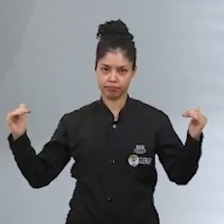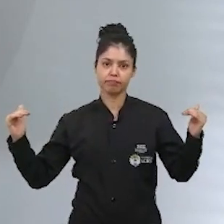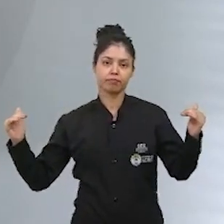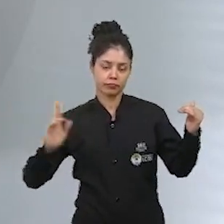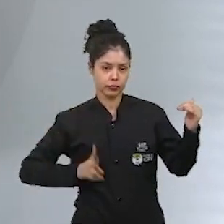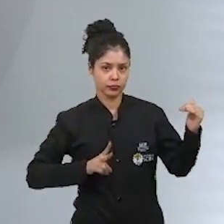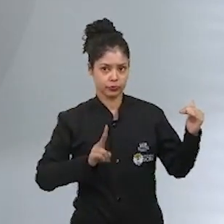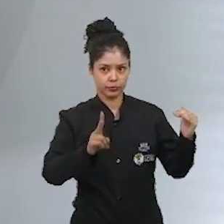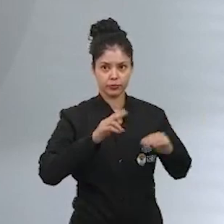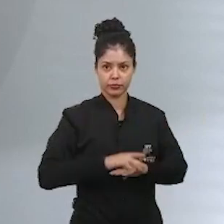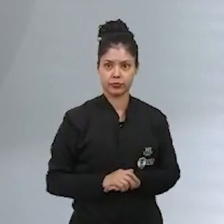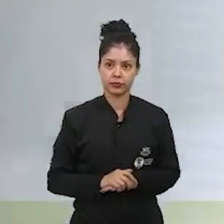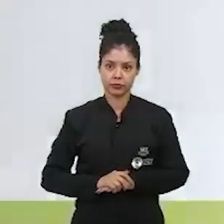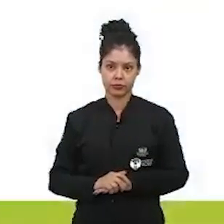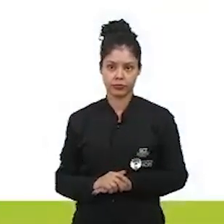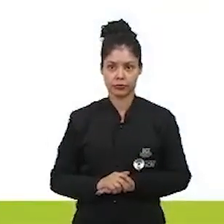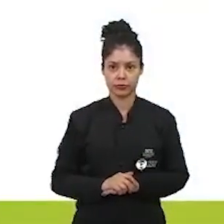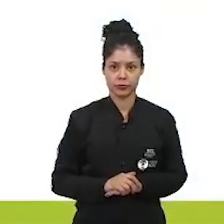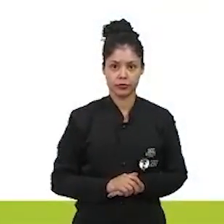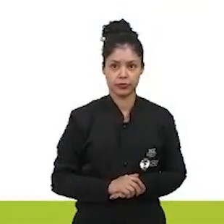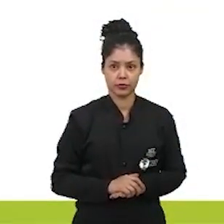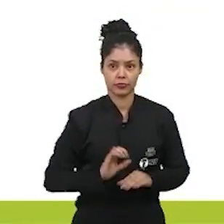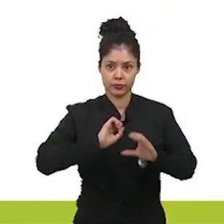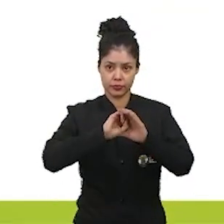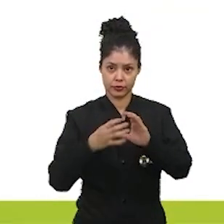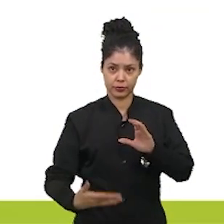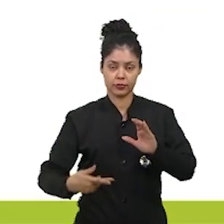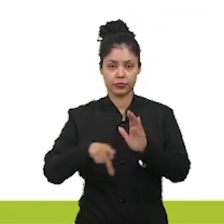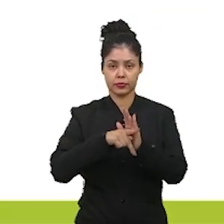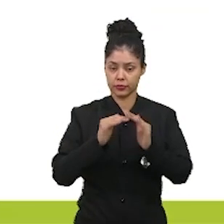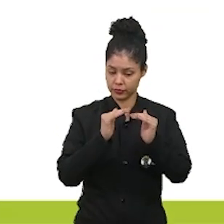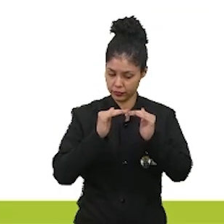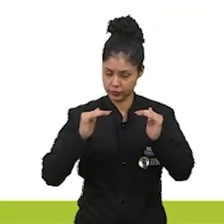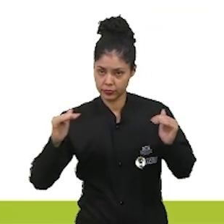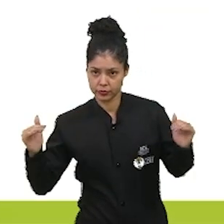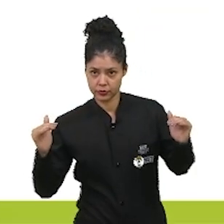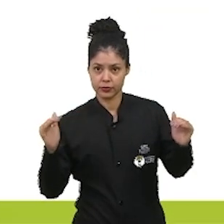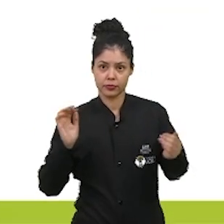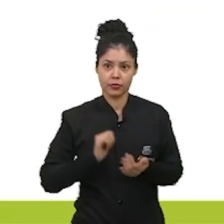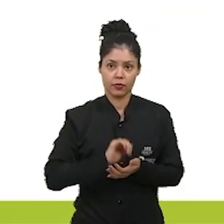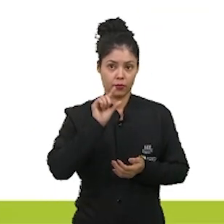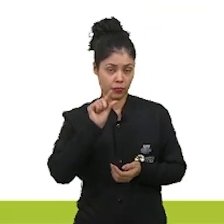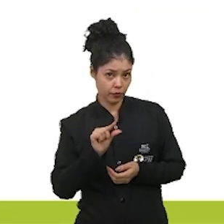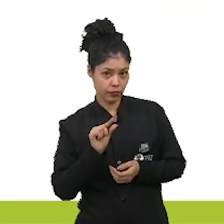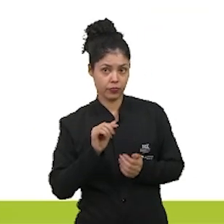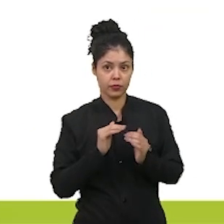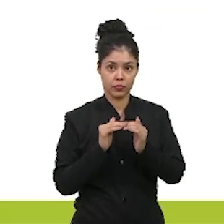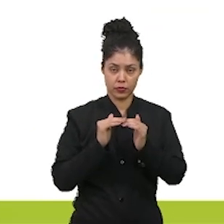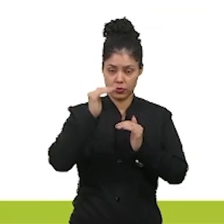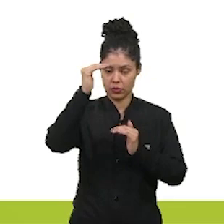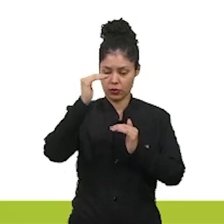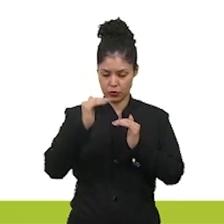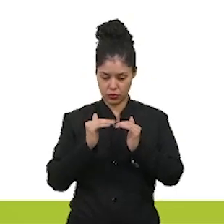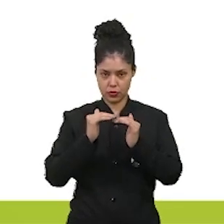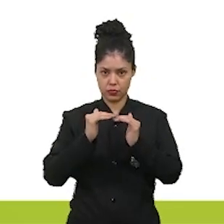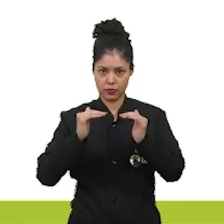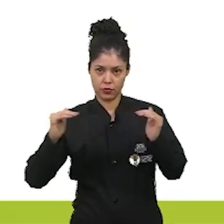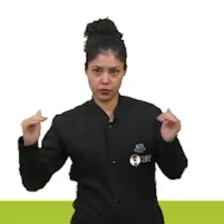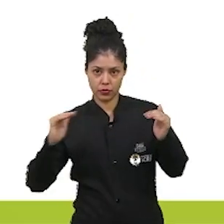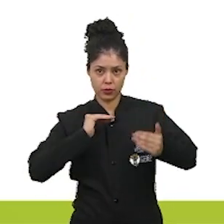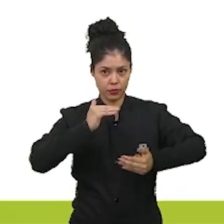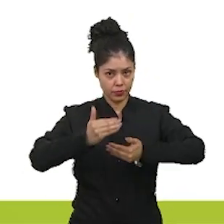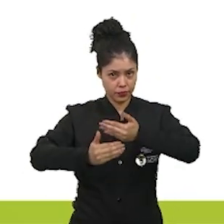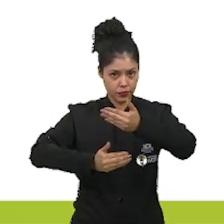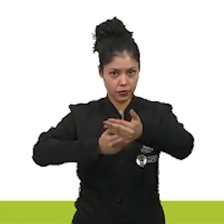e contínuas. A planície caracteriza-se por ser uma superfície plana, pouco acidentada, de baixa altitude. O processo